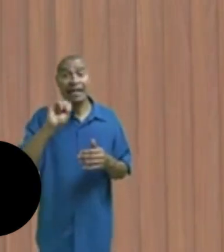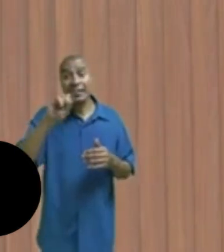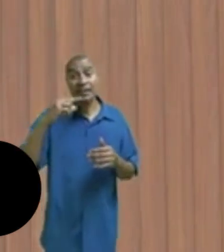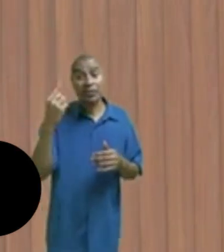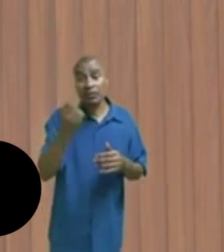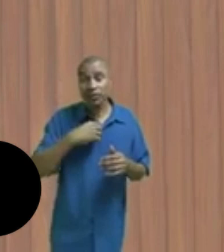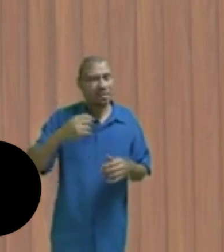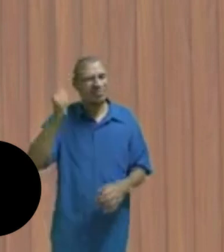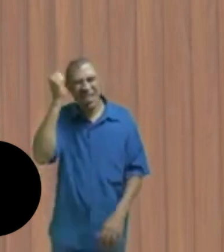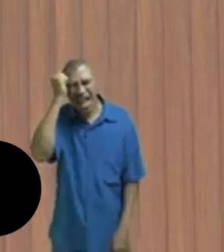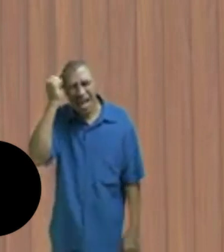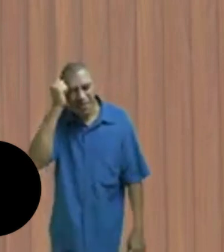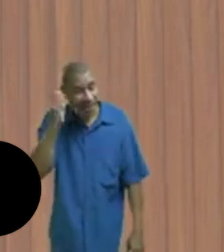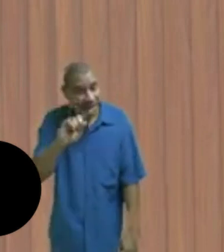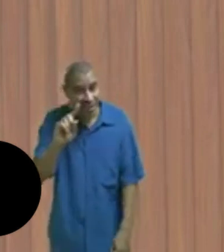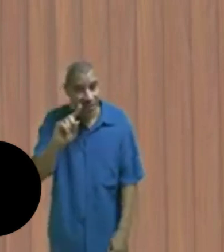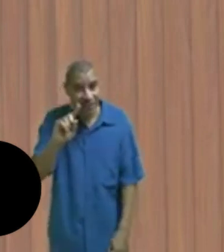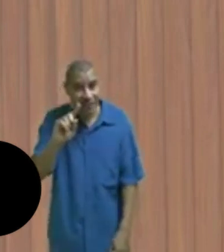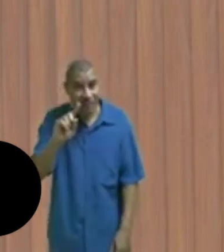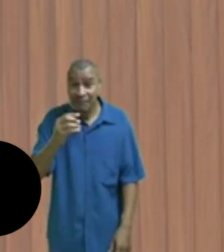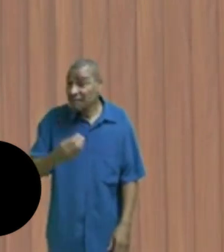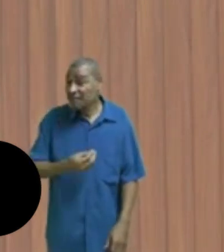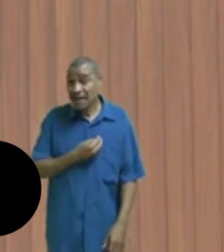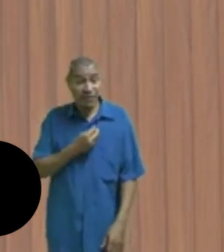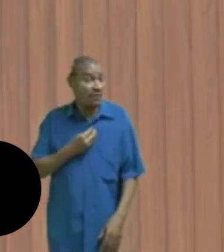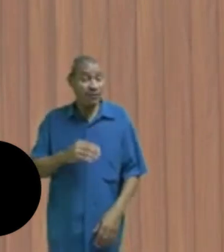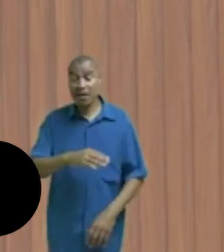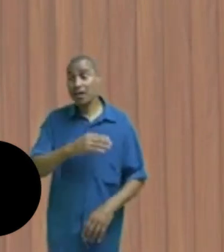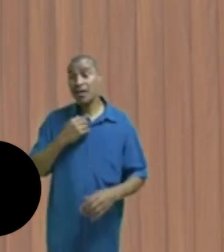novo permanece morto e não pode ver o reino de Deus.